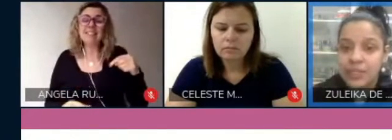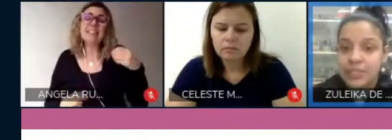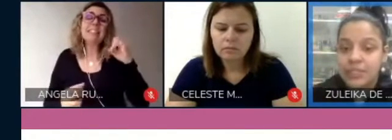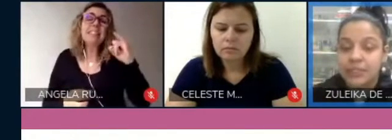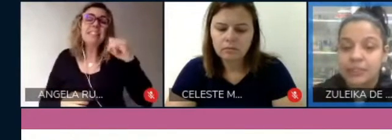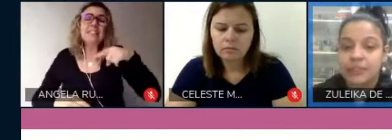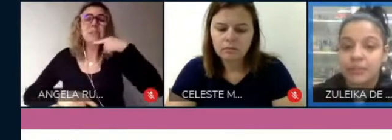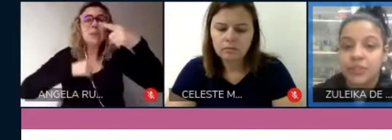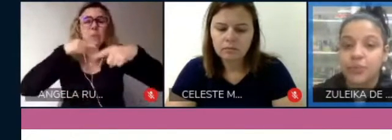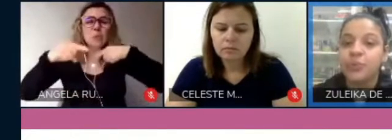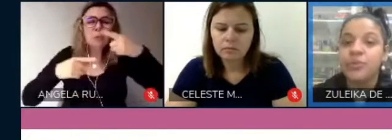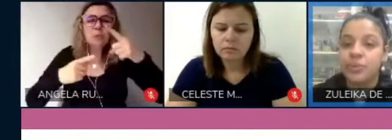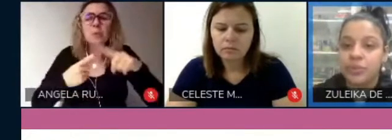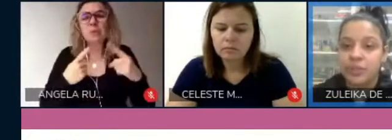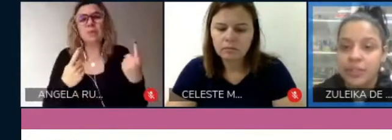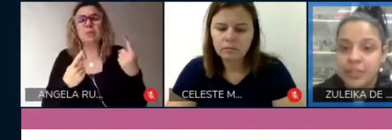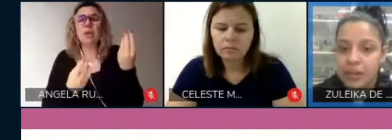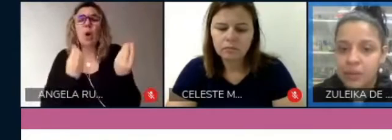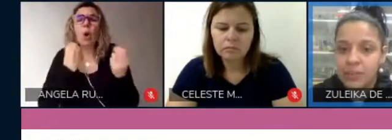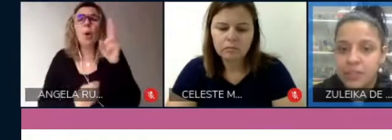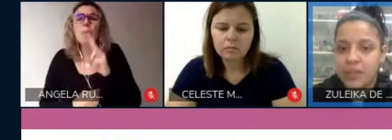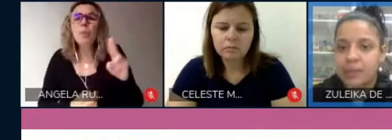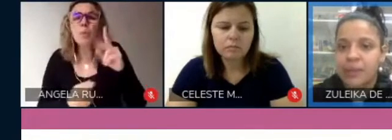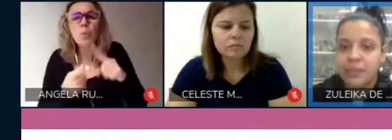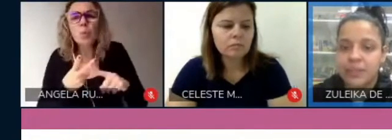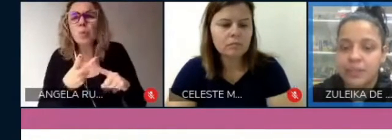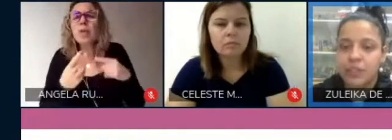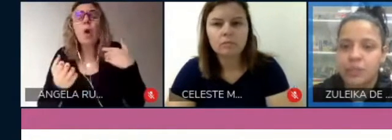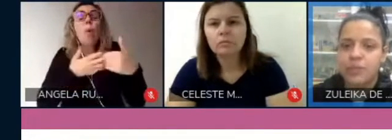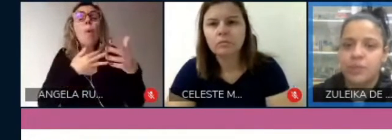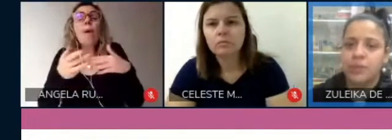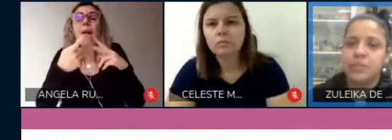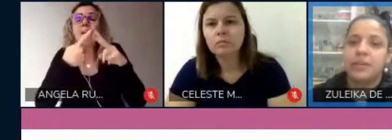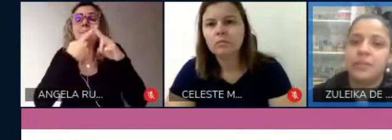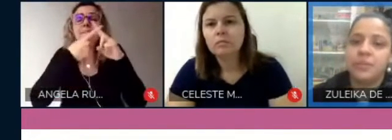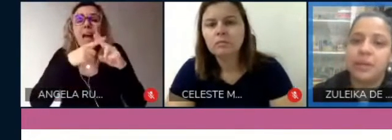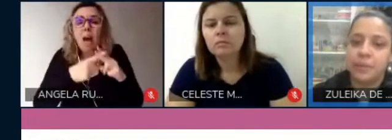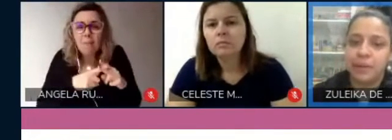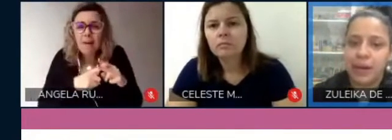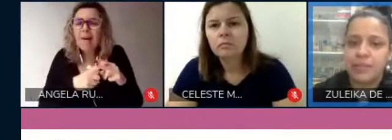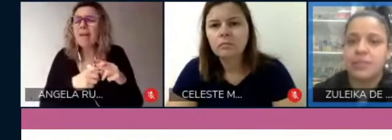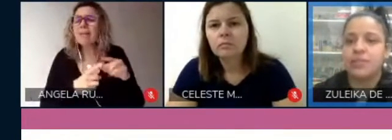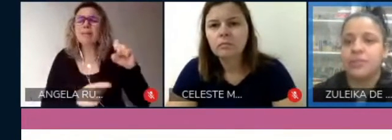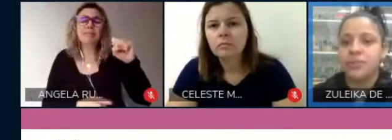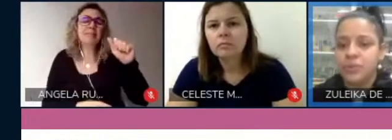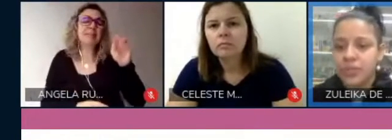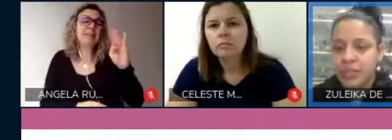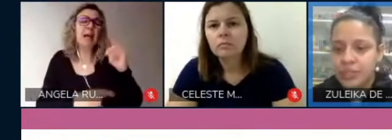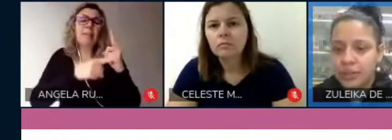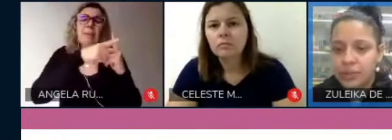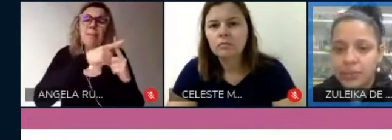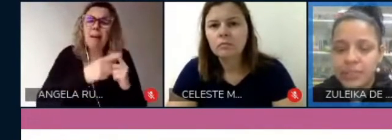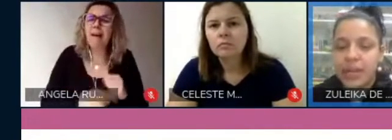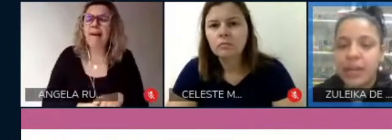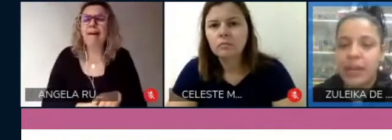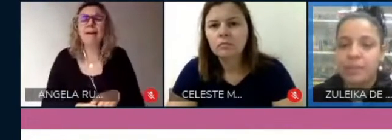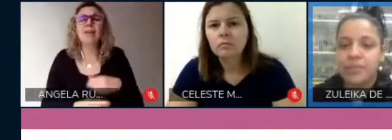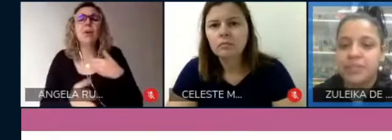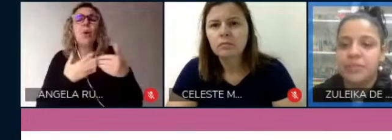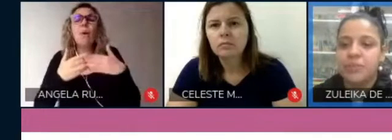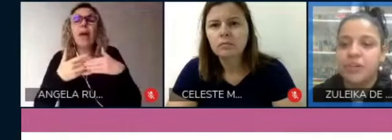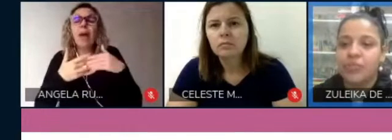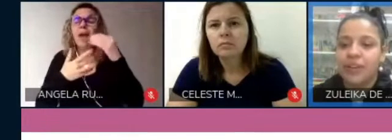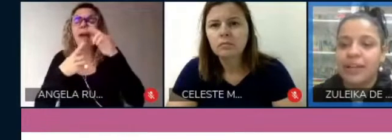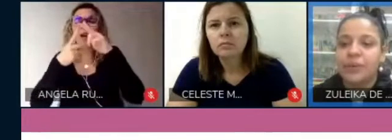quaisquer dúvidas de uso de quaisquer uma das ferramentas que a gente mencionou, seja o Sabe Mais, seja os gerenciadores,